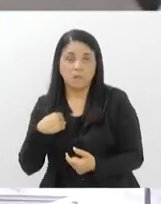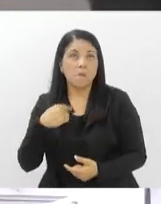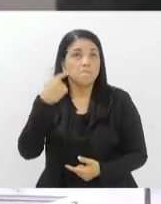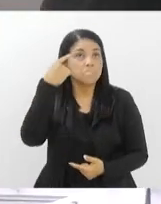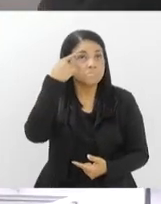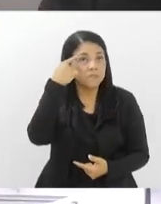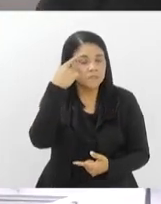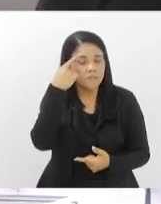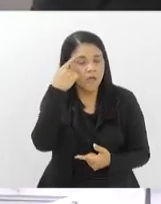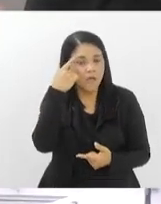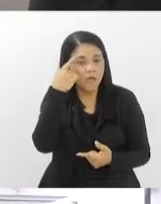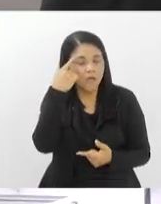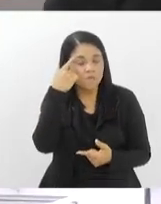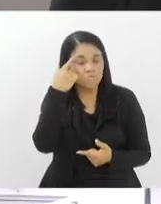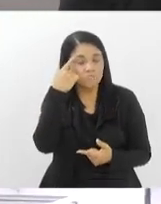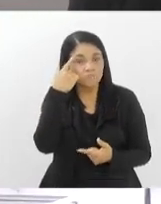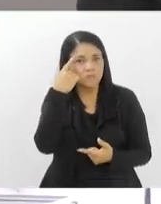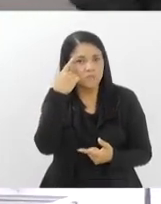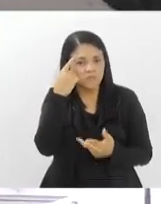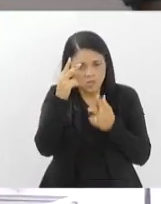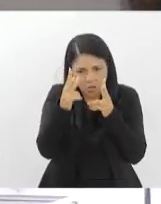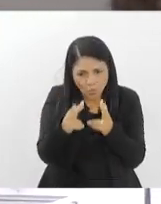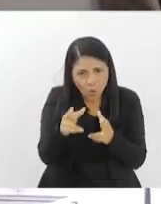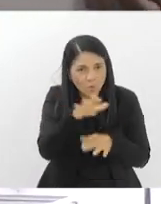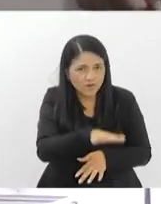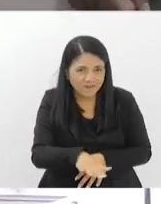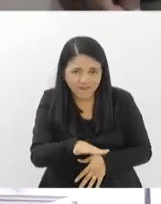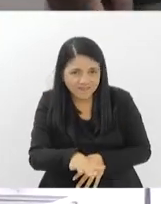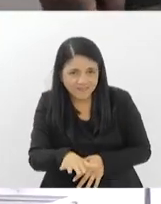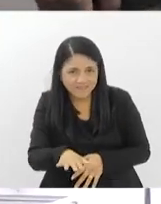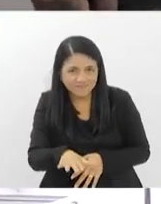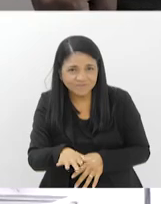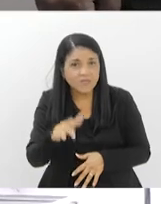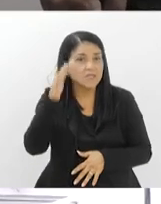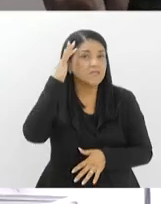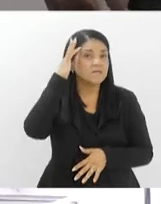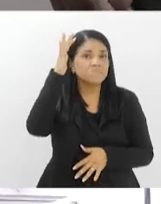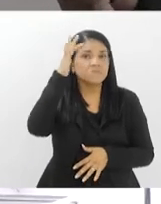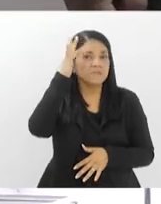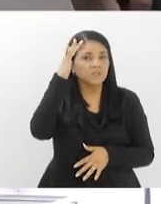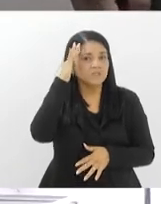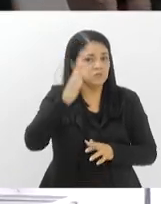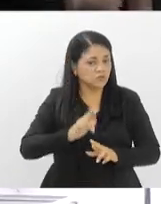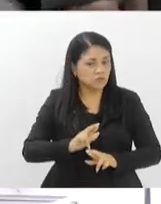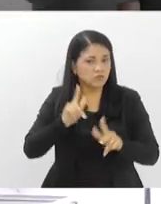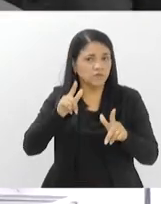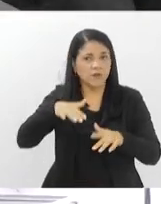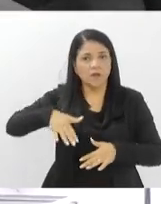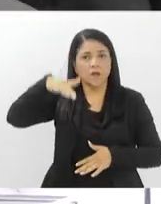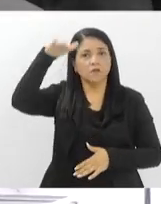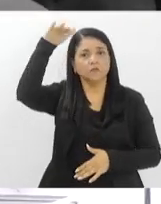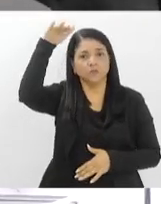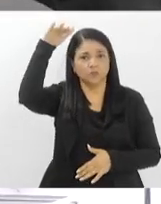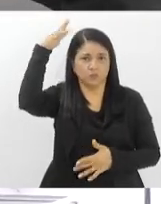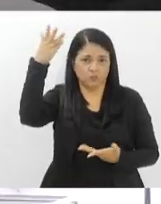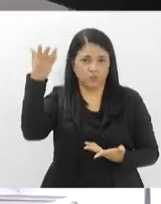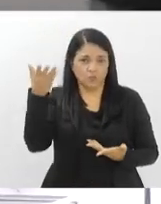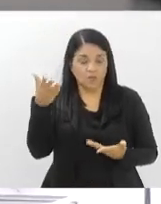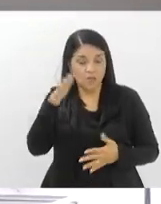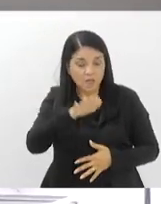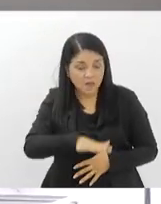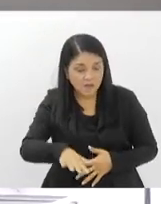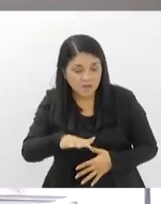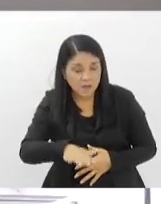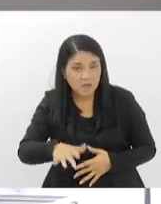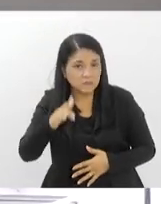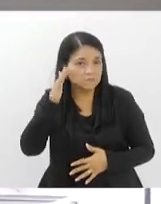nós somos adultos. Né? A gente querer... O que é a imaginação da criança é muito superior à nossa hoje, porque a gente